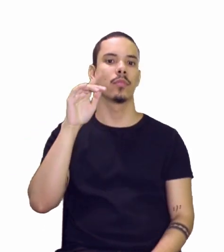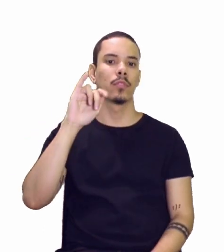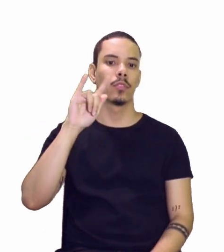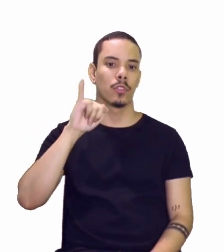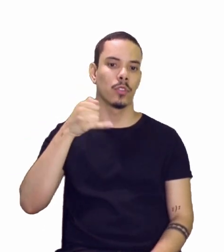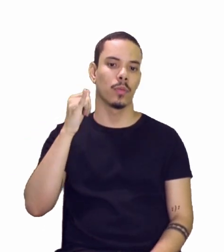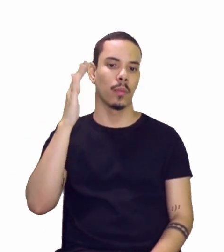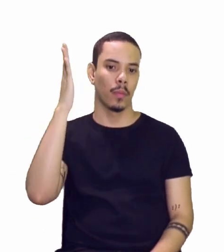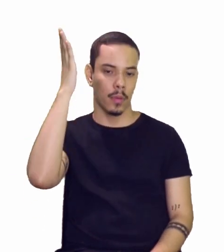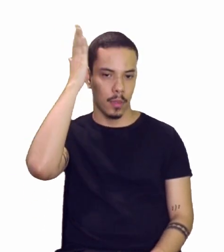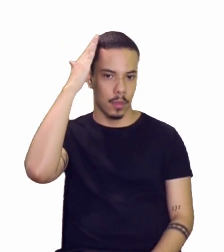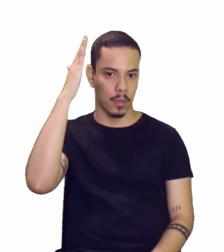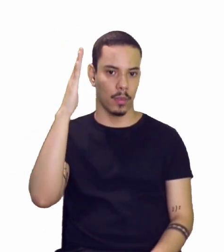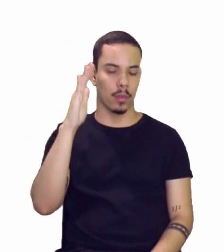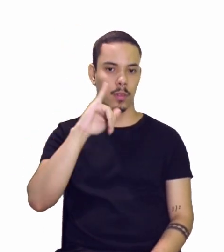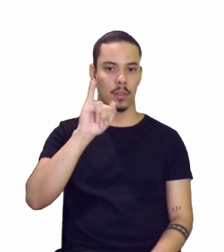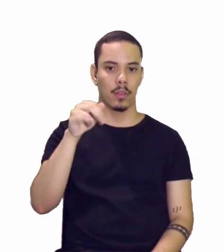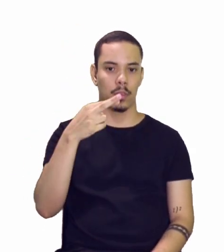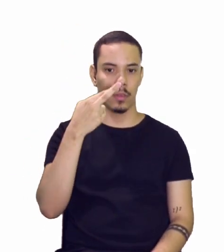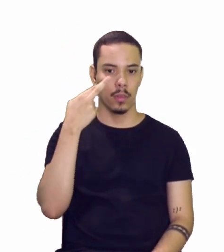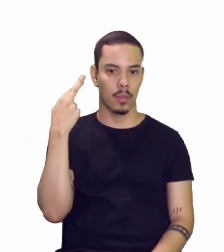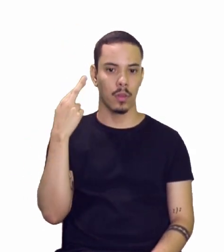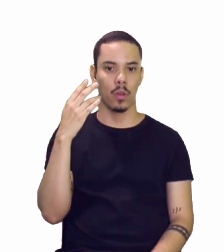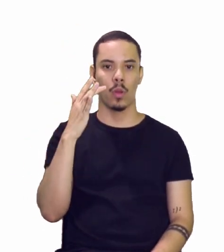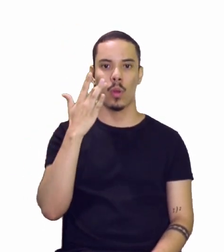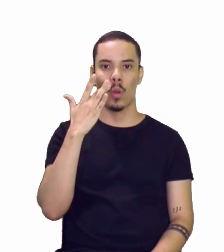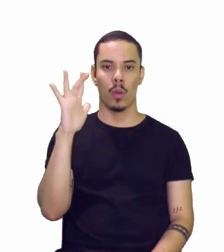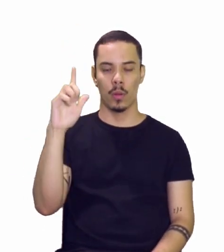Ji-Paraná, Jaru, passou aqui em Ouro